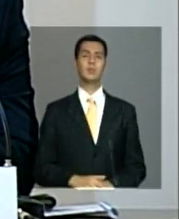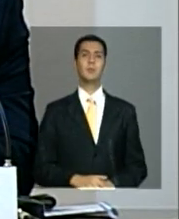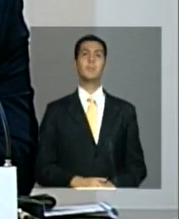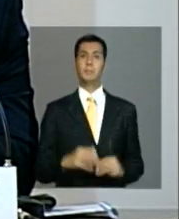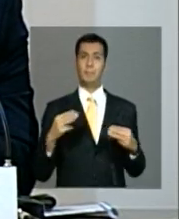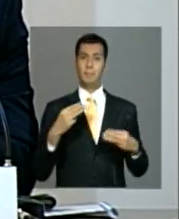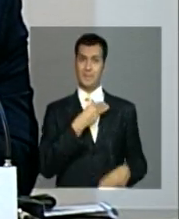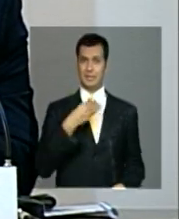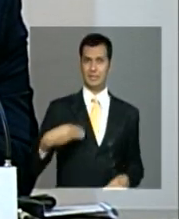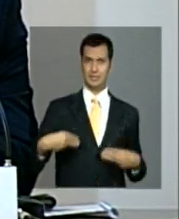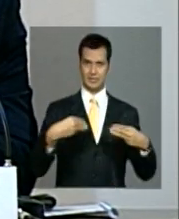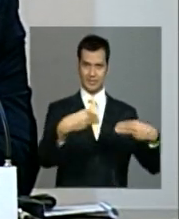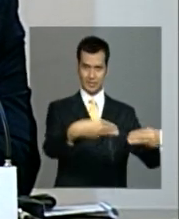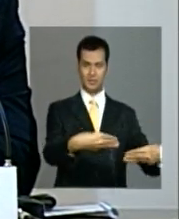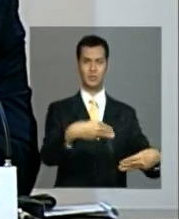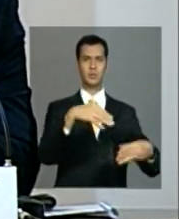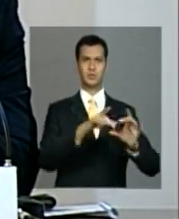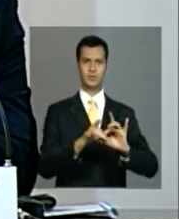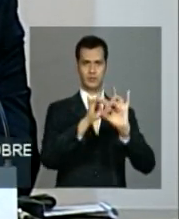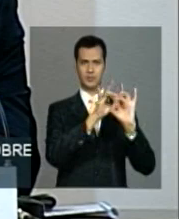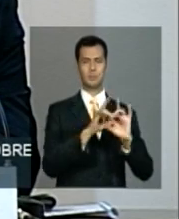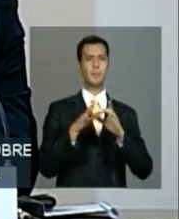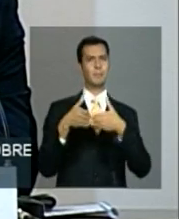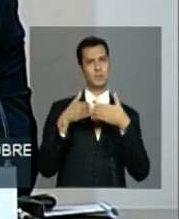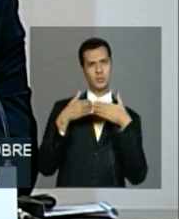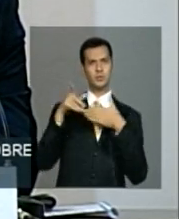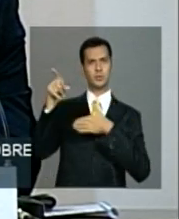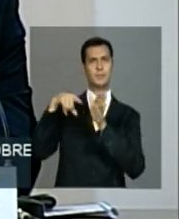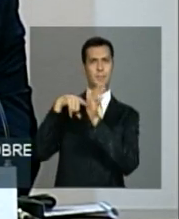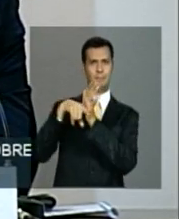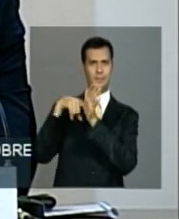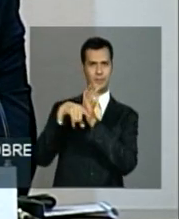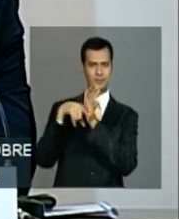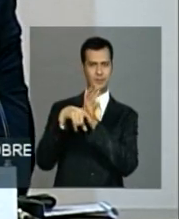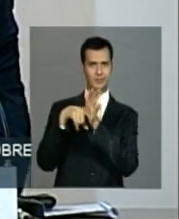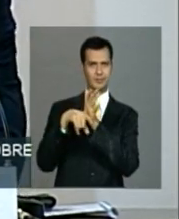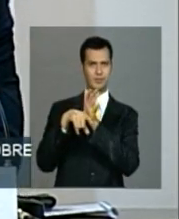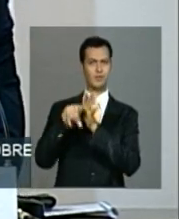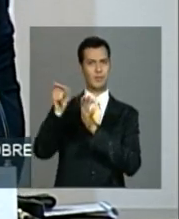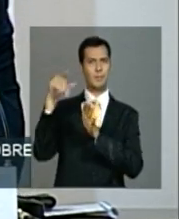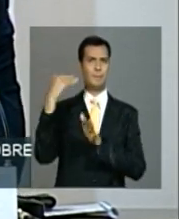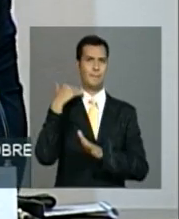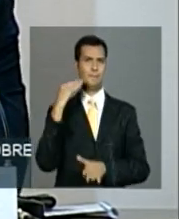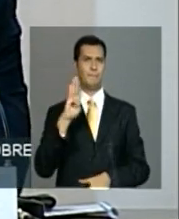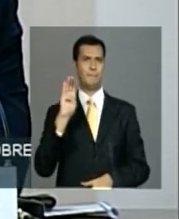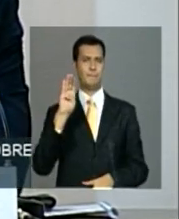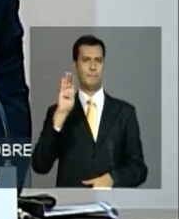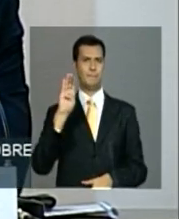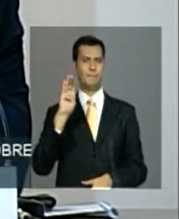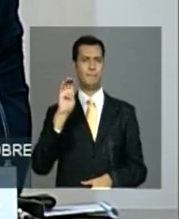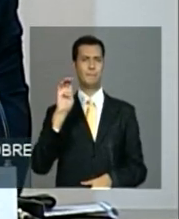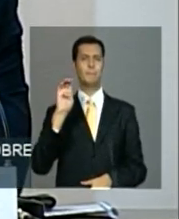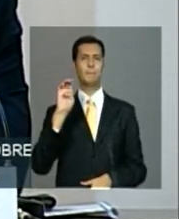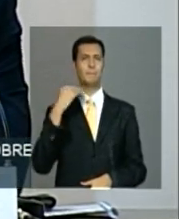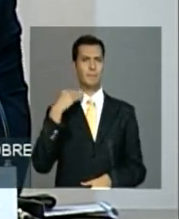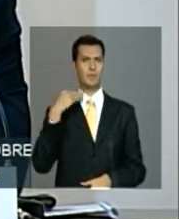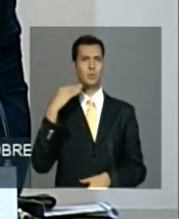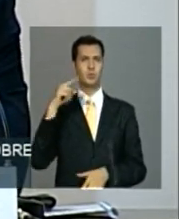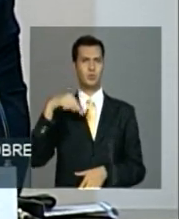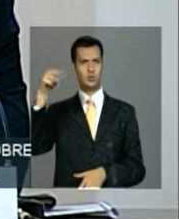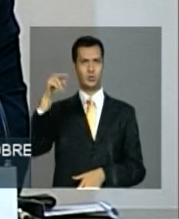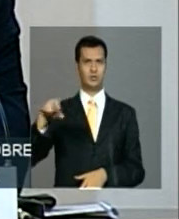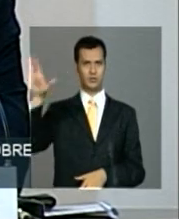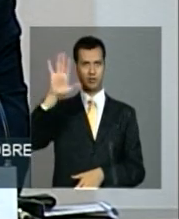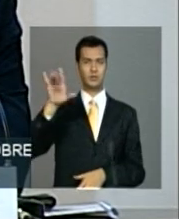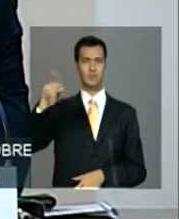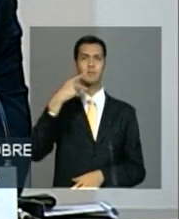ao Banco do Nordeste ao seu Instituto de Pesquisas econômicas e sociais que é etene informa é que